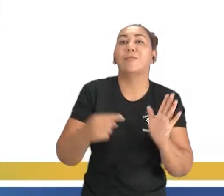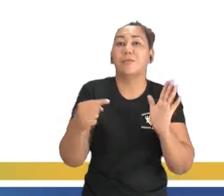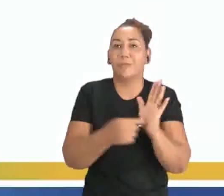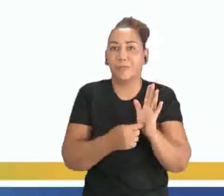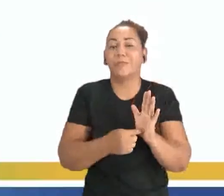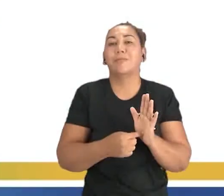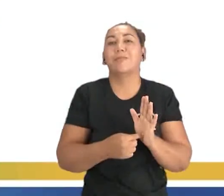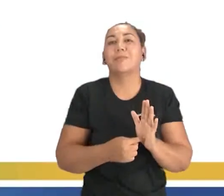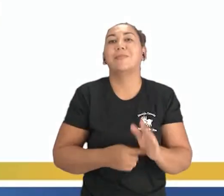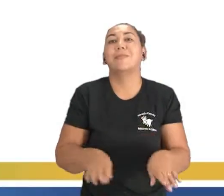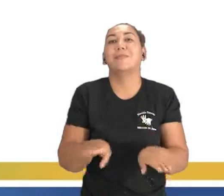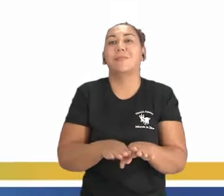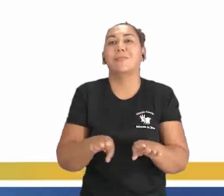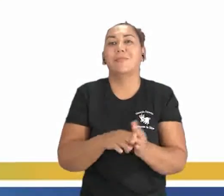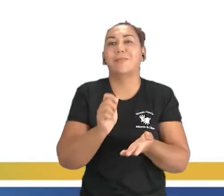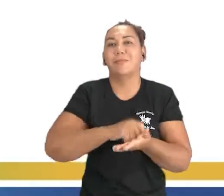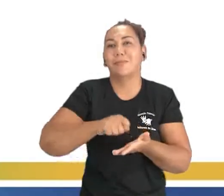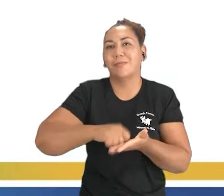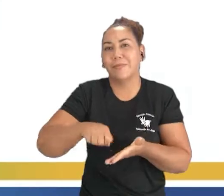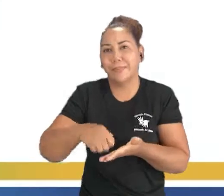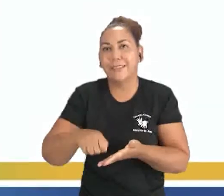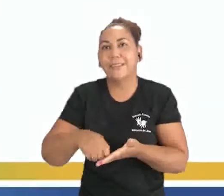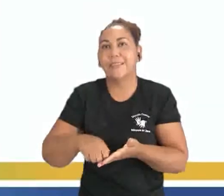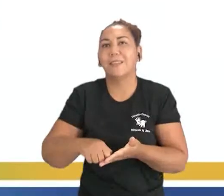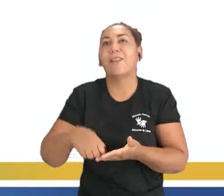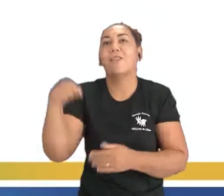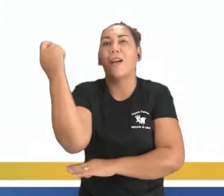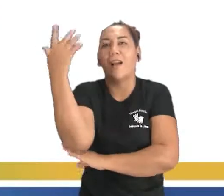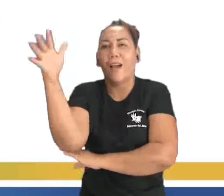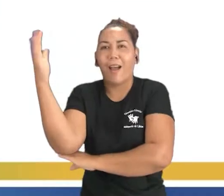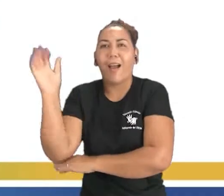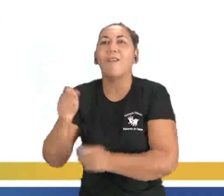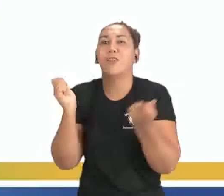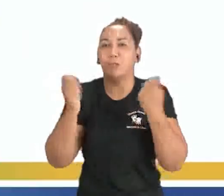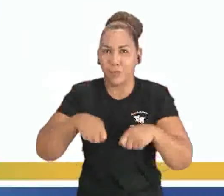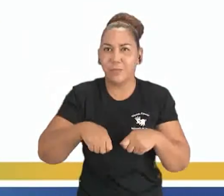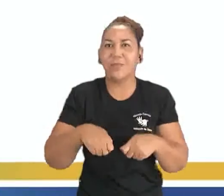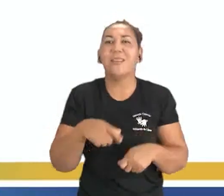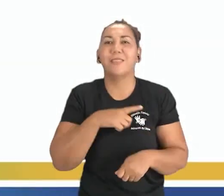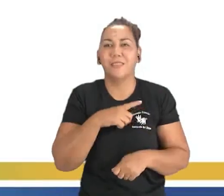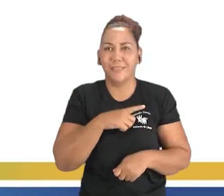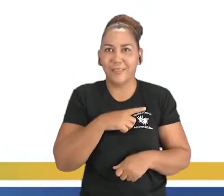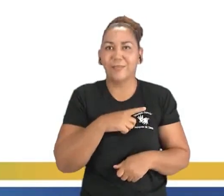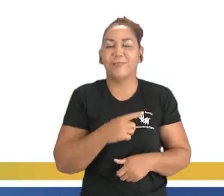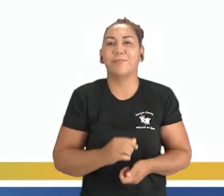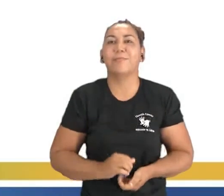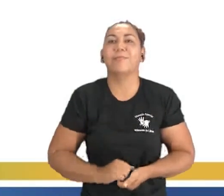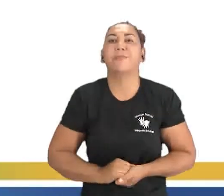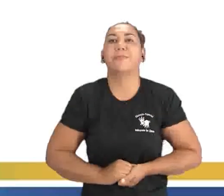e também escrevendo aí toda essa árvore de possibilidades aí que nós tínhamos, né?